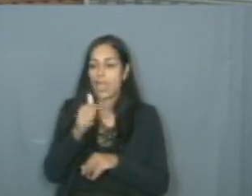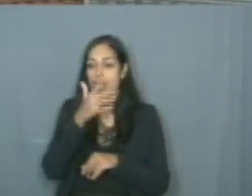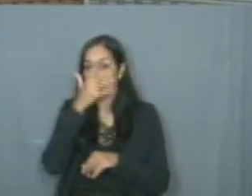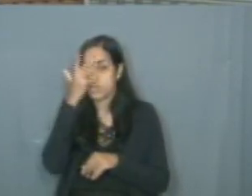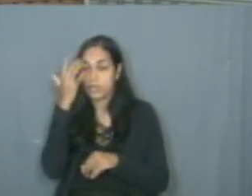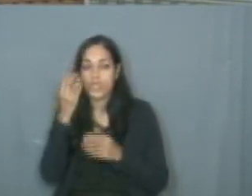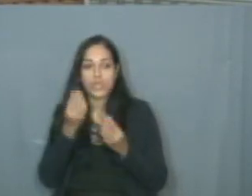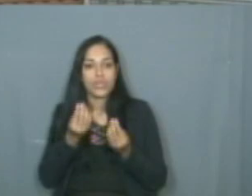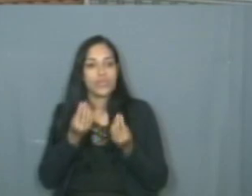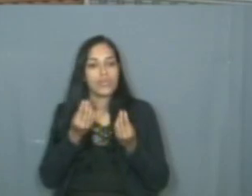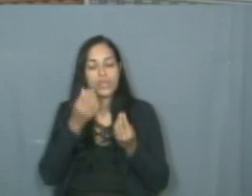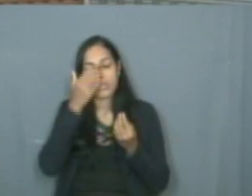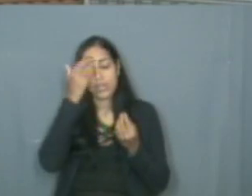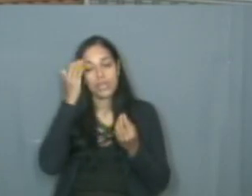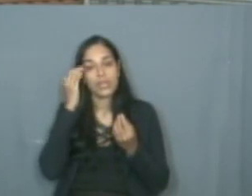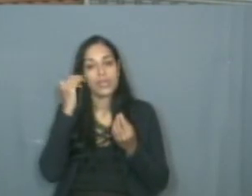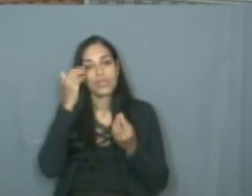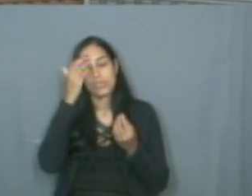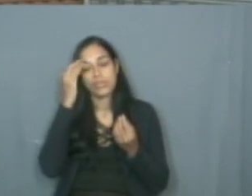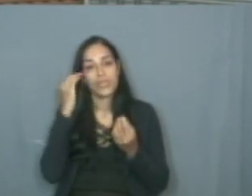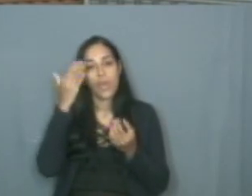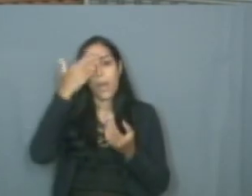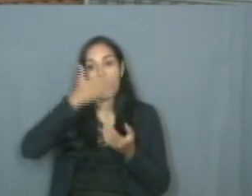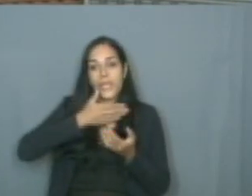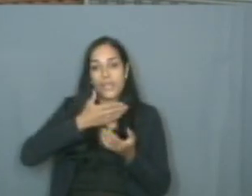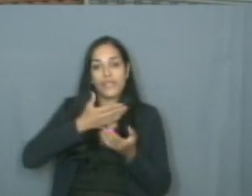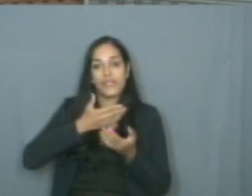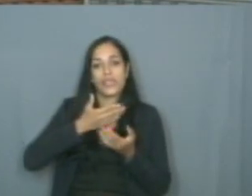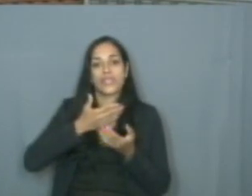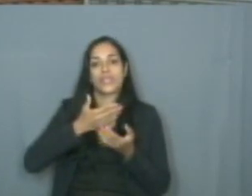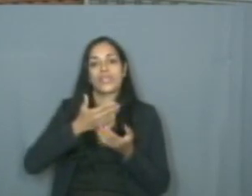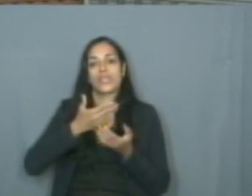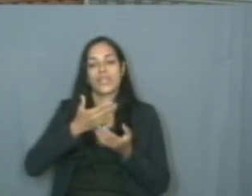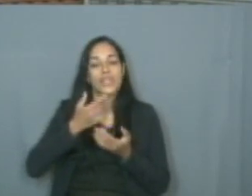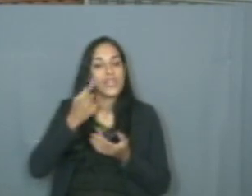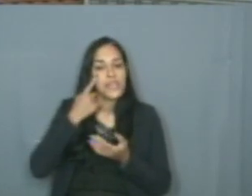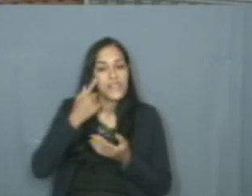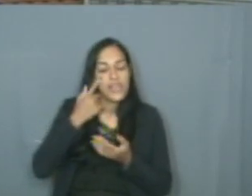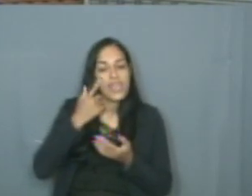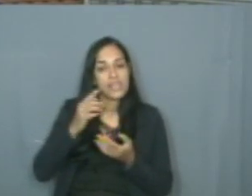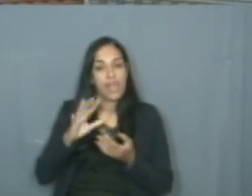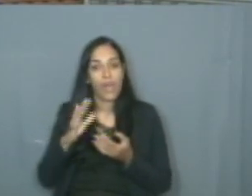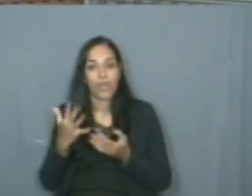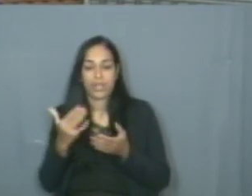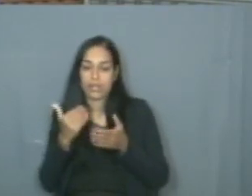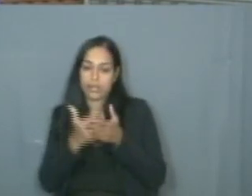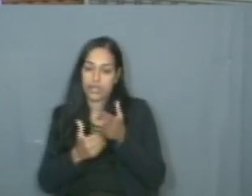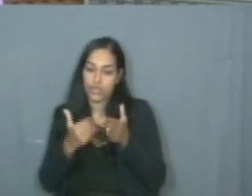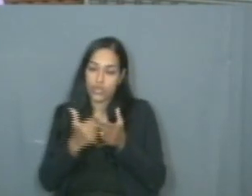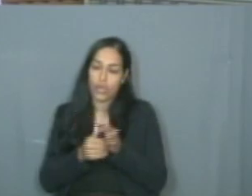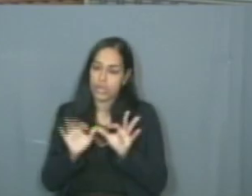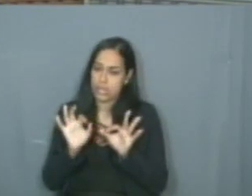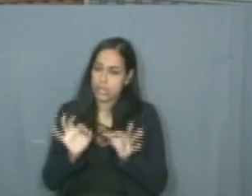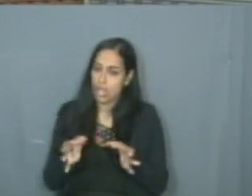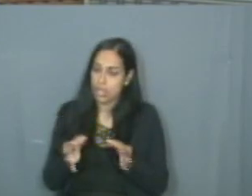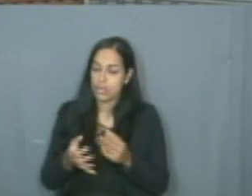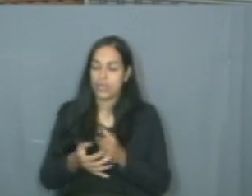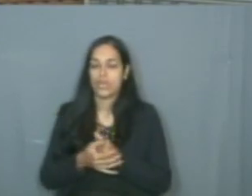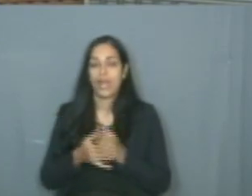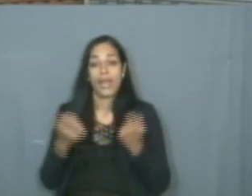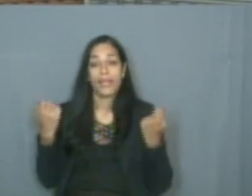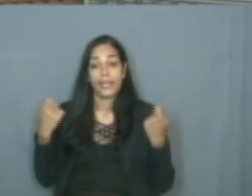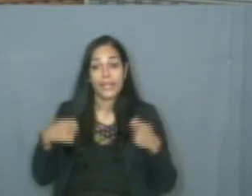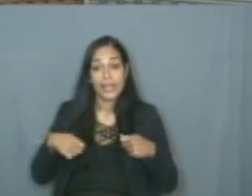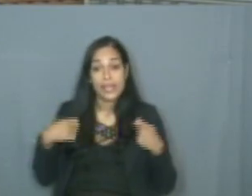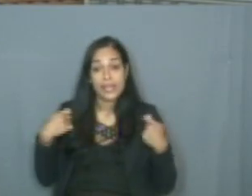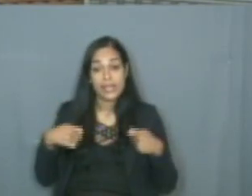têm como pegar o comprovante dos seus recebíveis e checar se está acontecendo algum desconto. A necessidade é tão